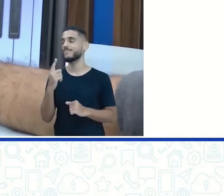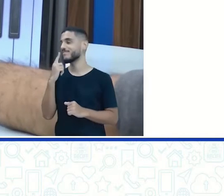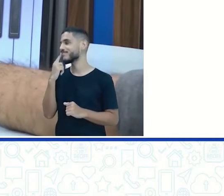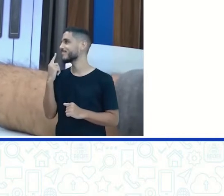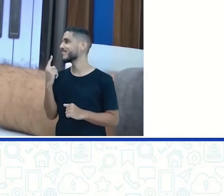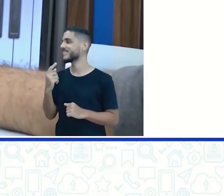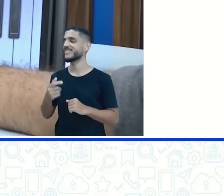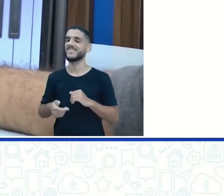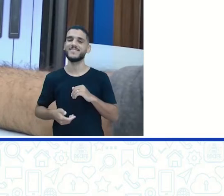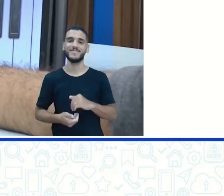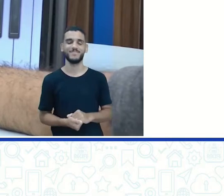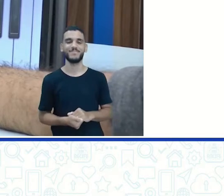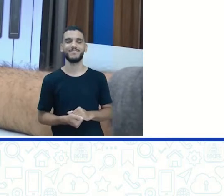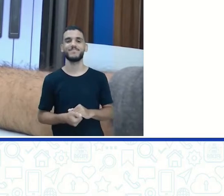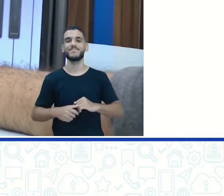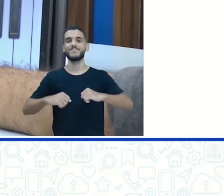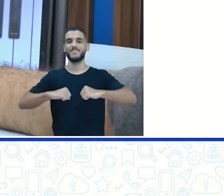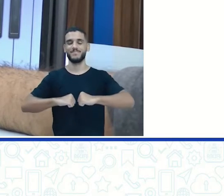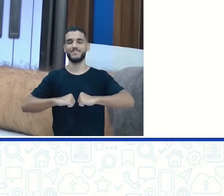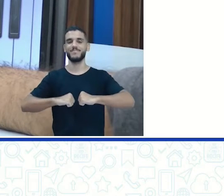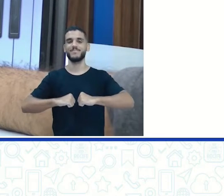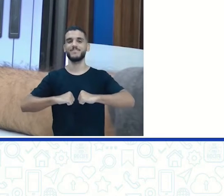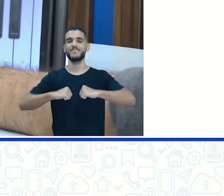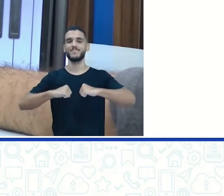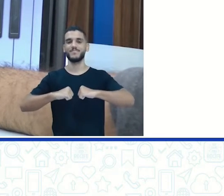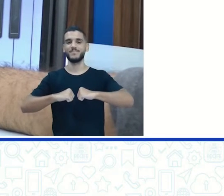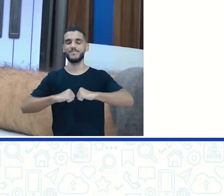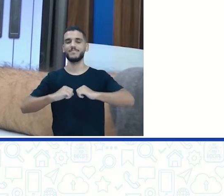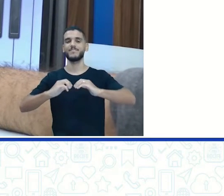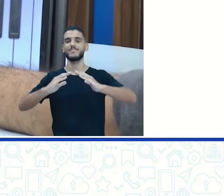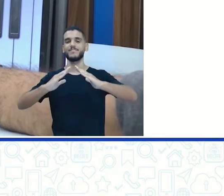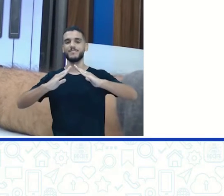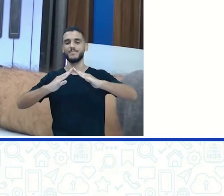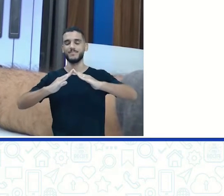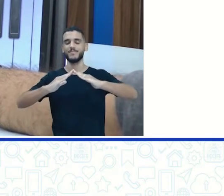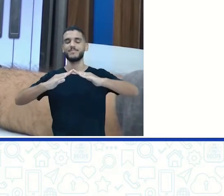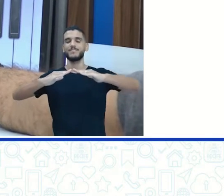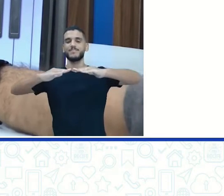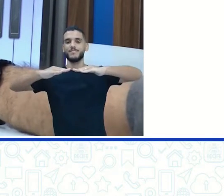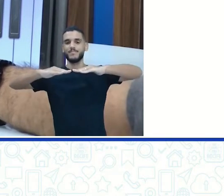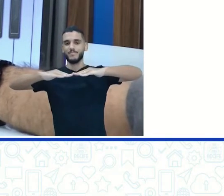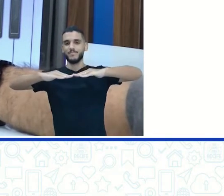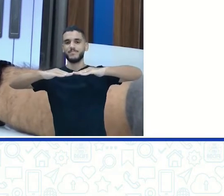Ó, de novo. Dó, dó, ré, mi,